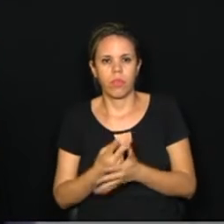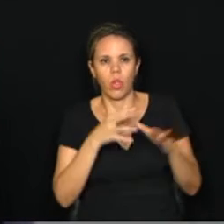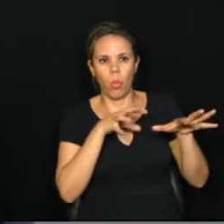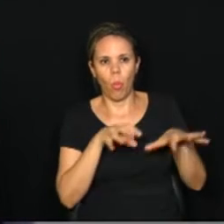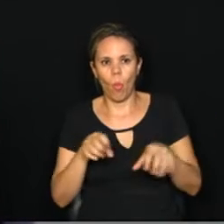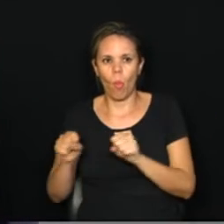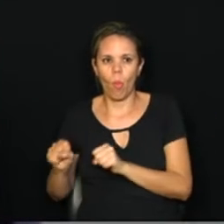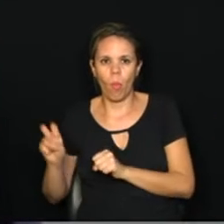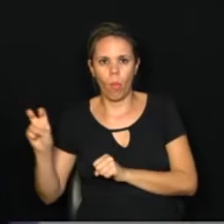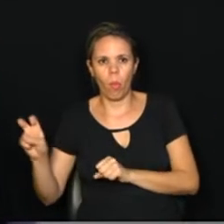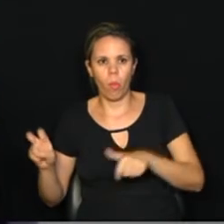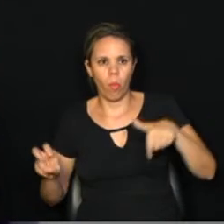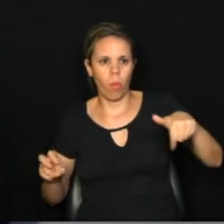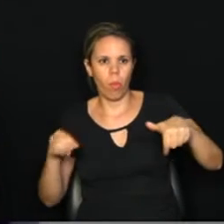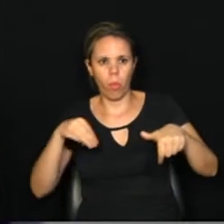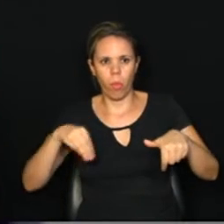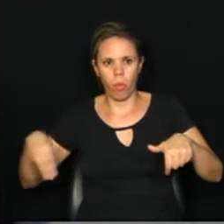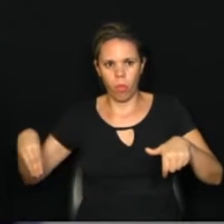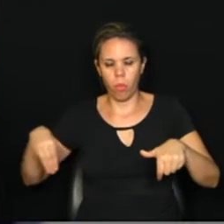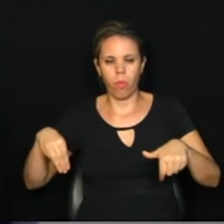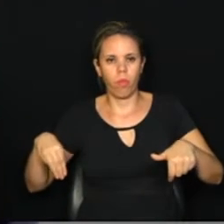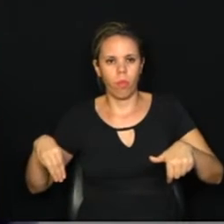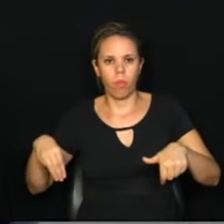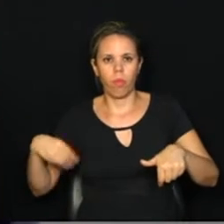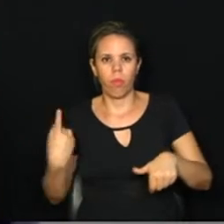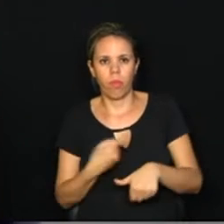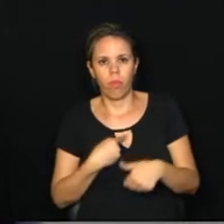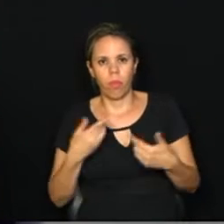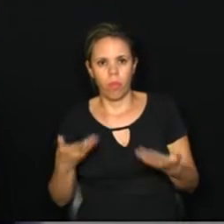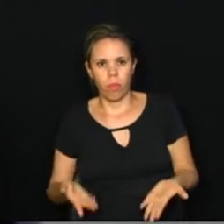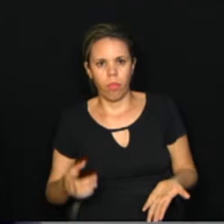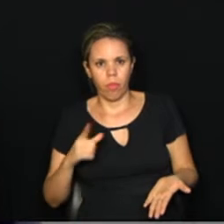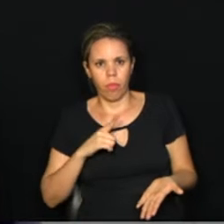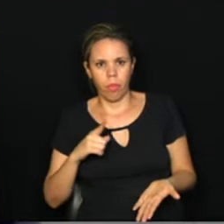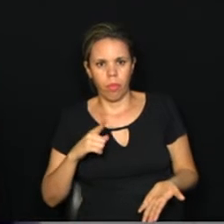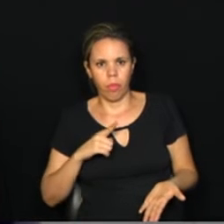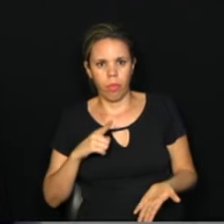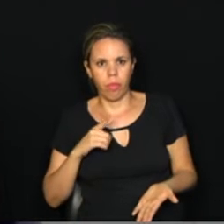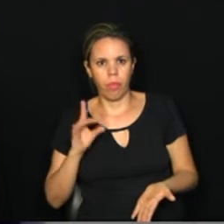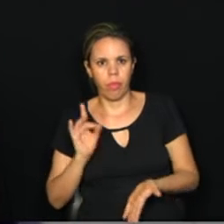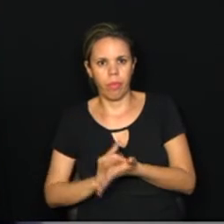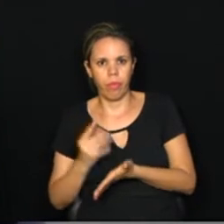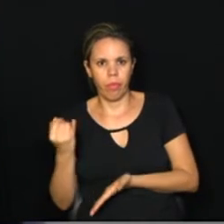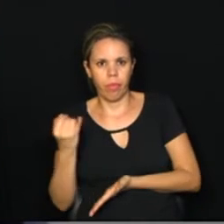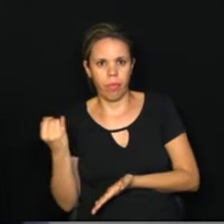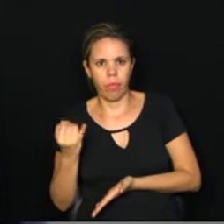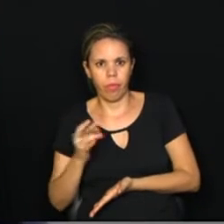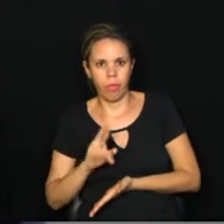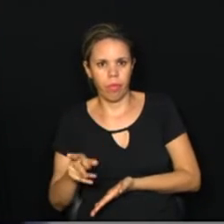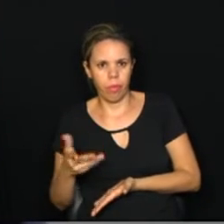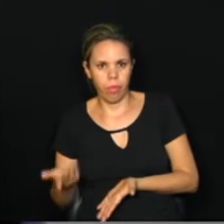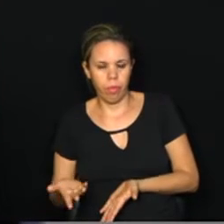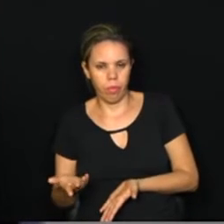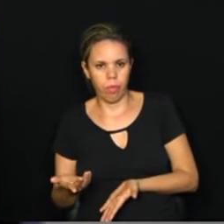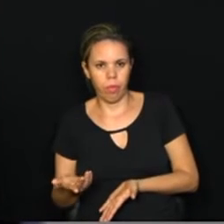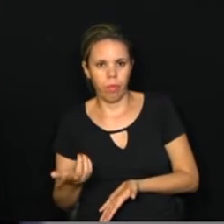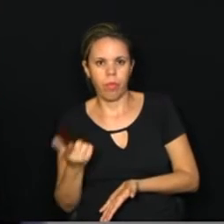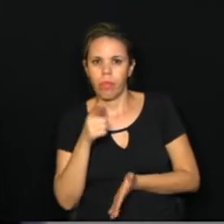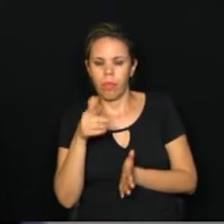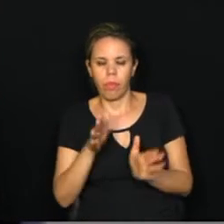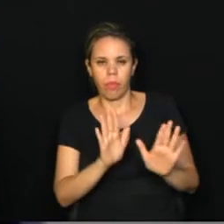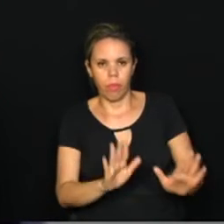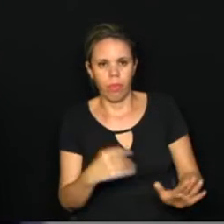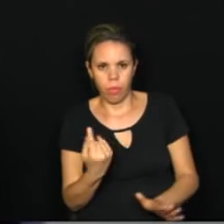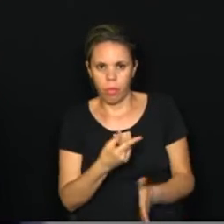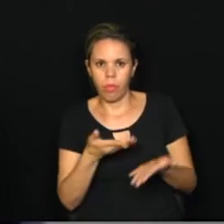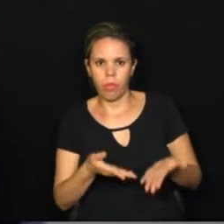de 5, 7 milímetros, 10 milímetros, para nós ela tem um efeito muito importante. Não é o caso para os mananciais, mas para